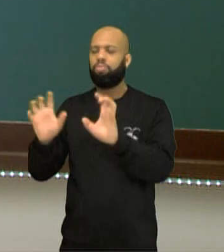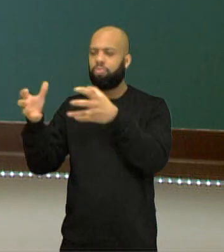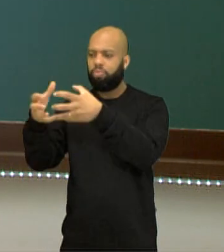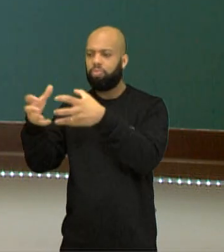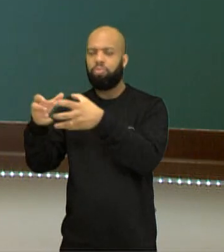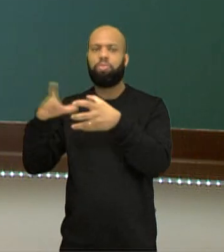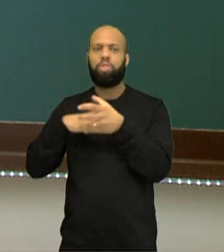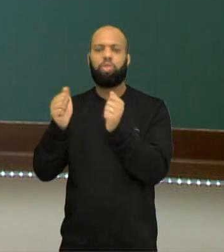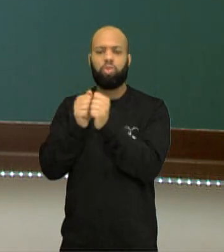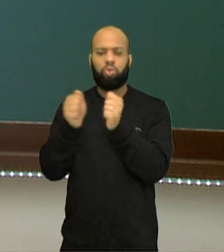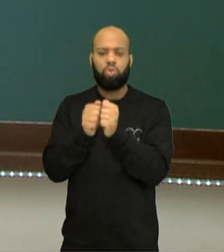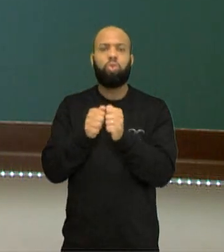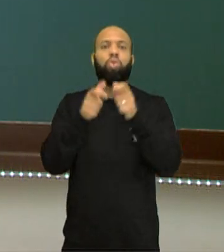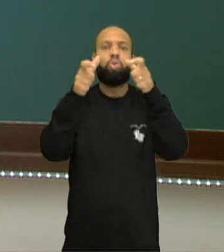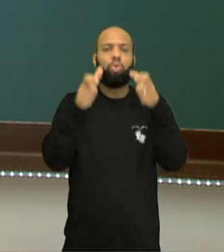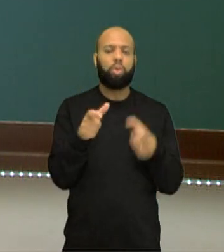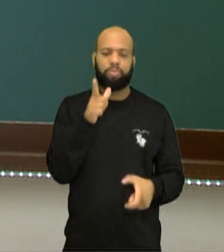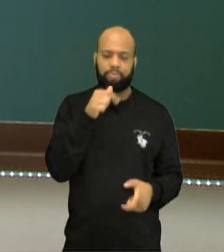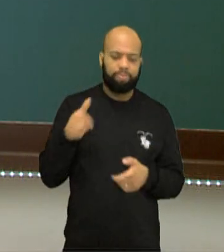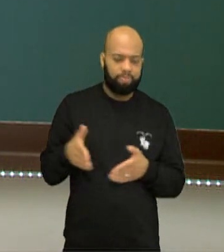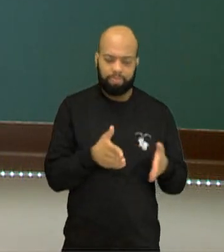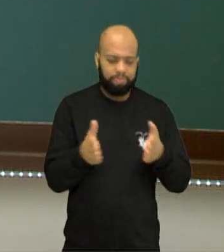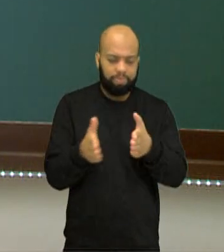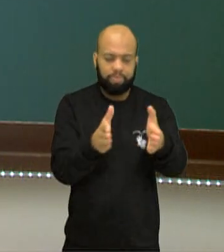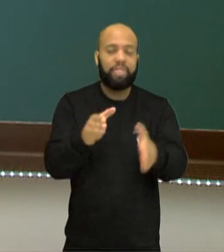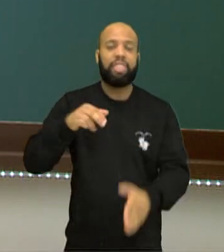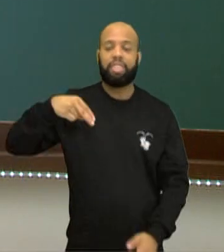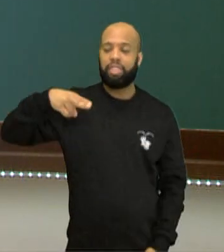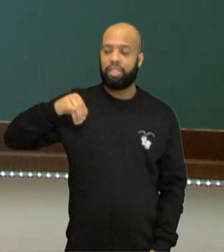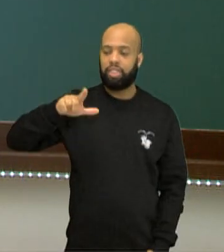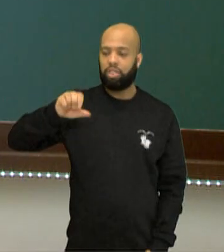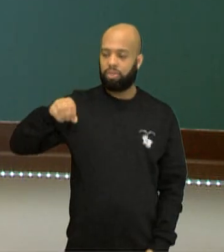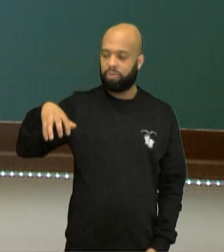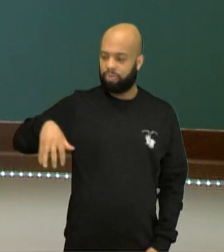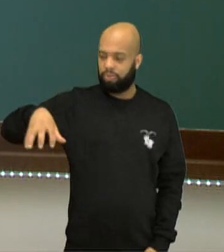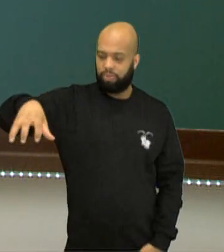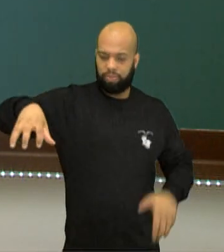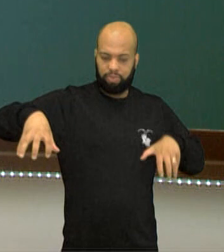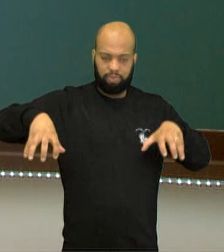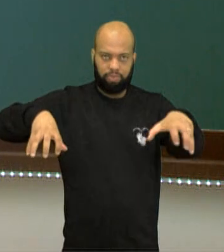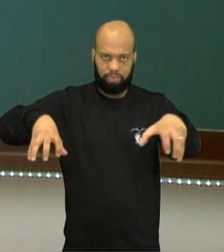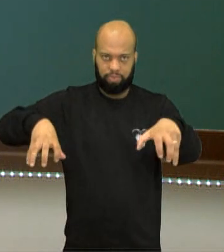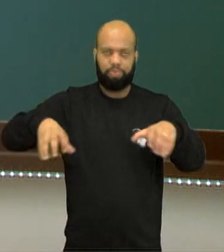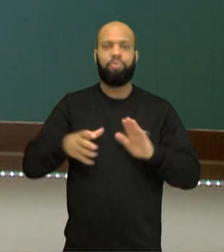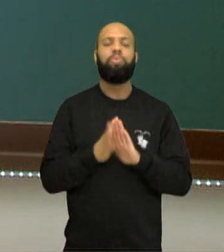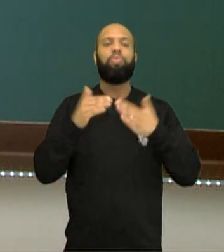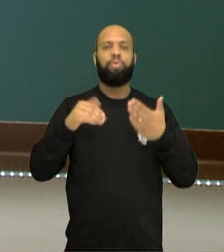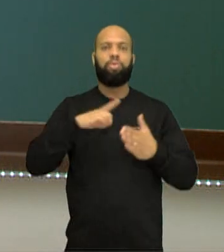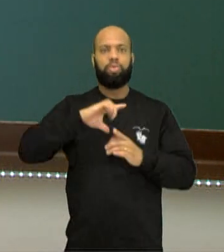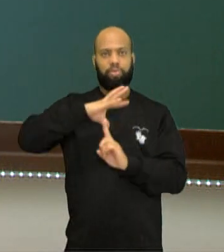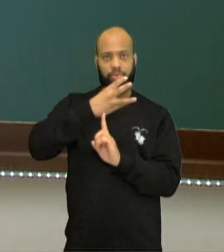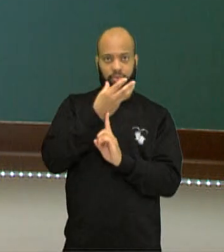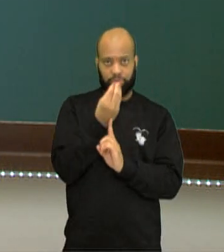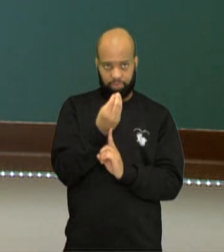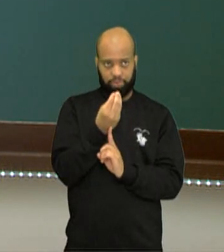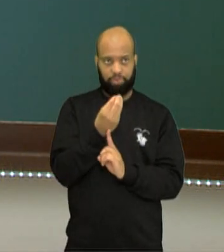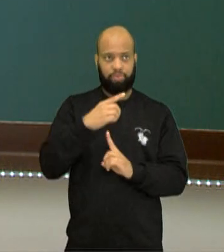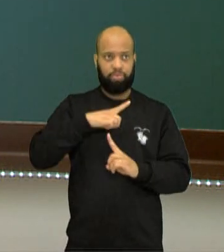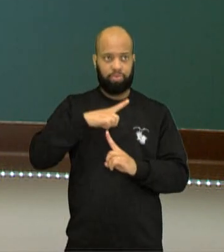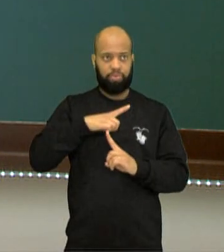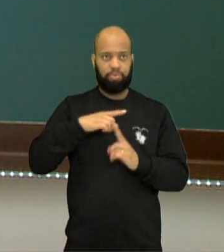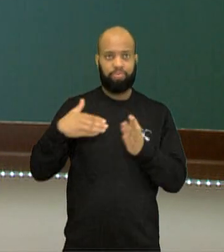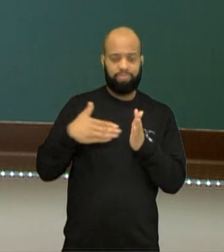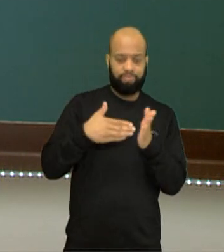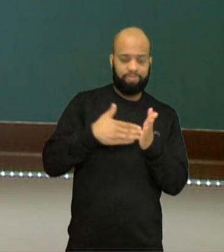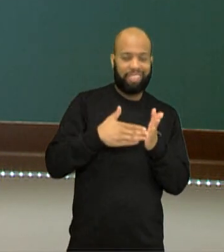se uniram em volta do Nilo e começaram a formar uma nação. Lembrando também que a arte rupestre ela aconteceu até a invenção da escrita.